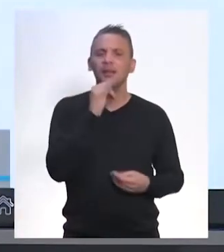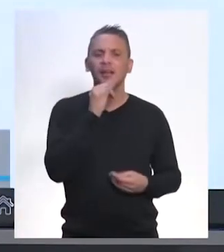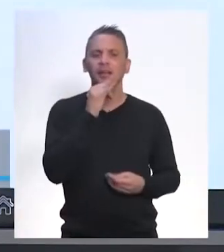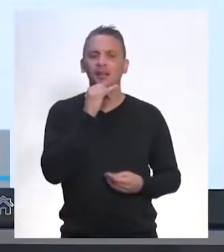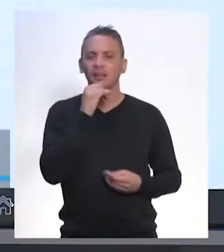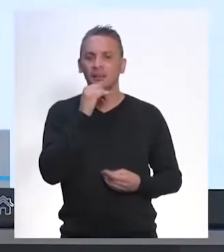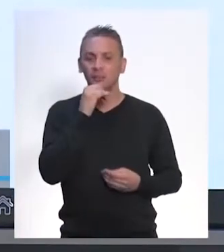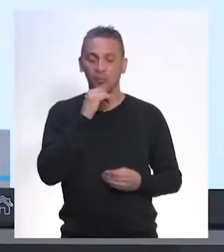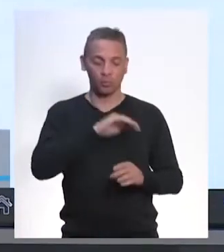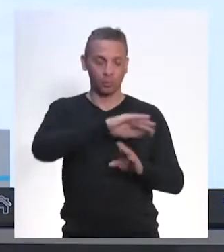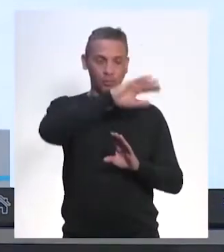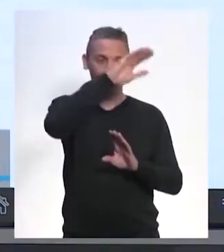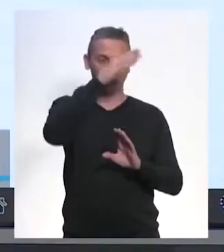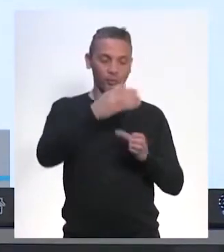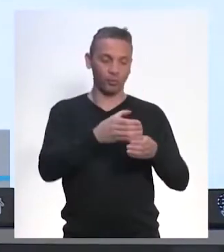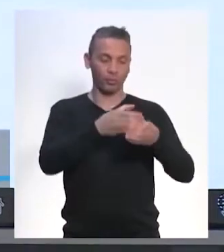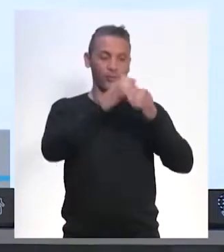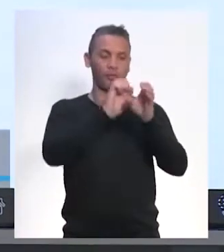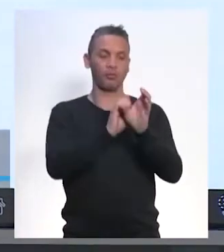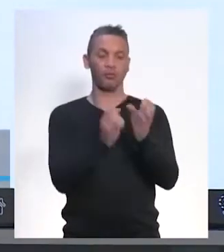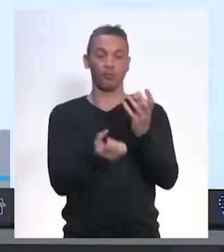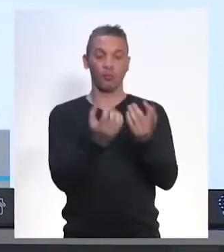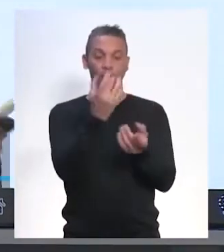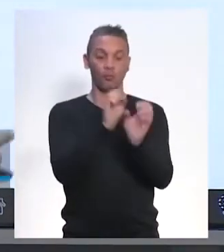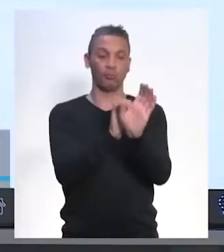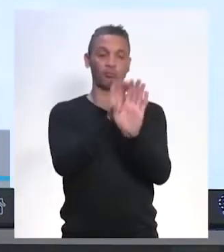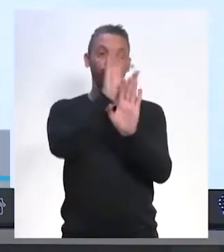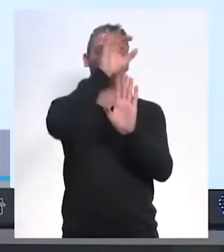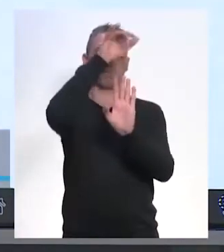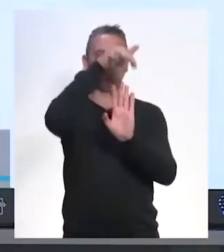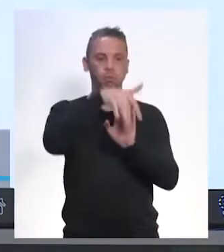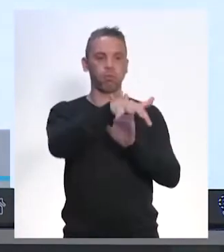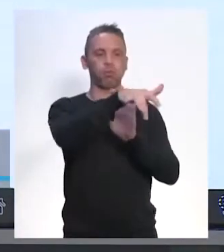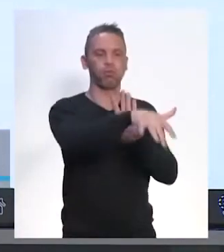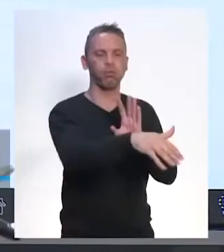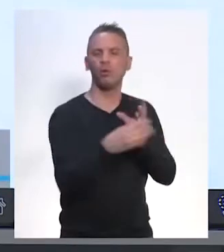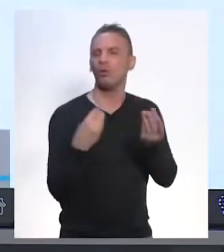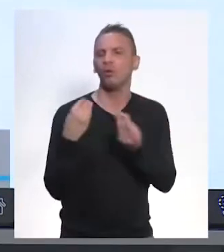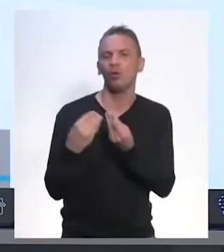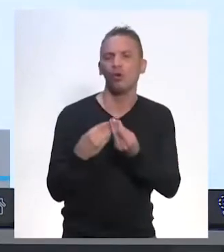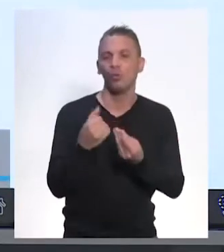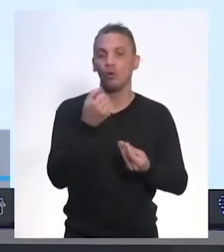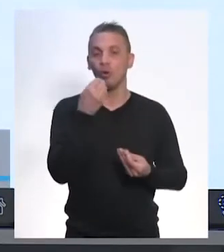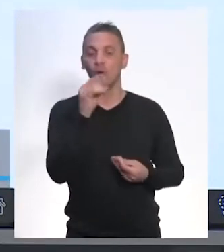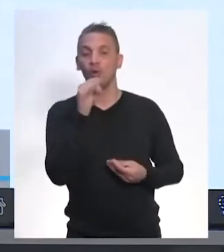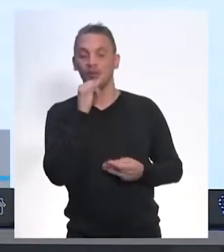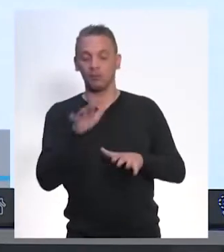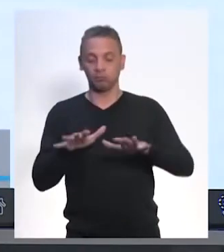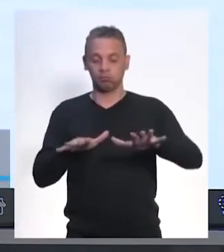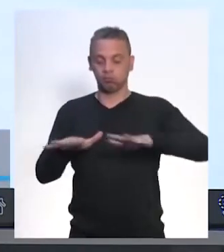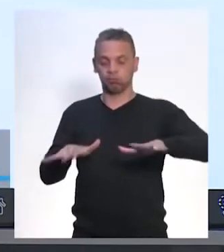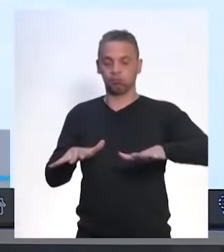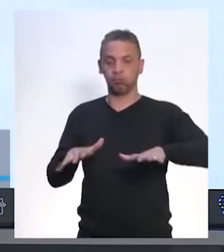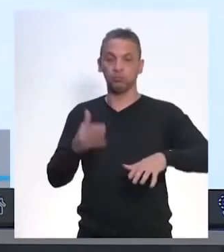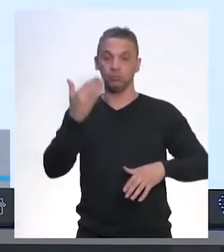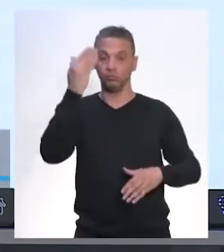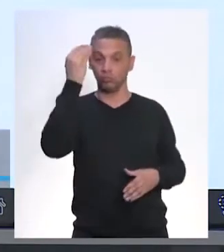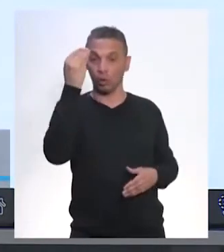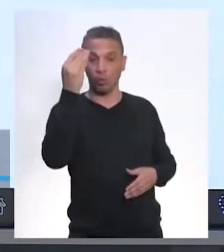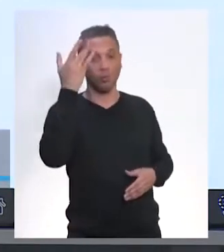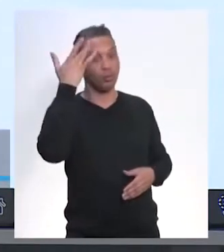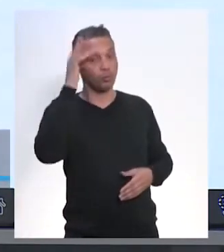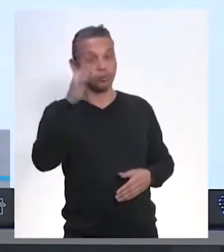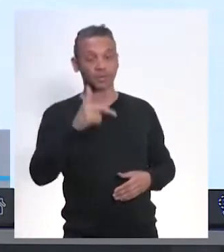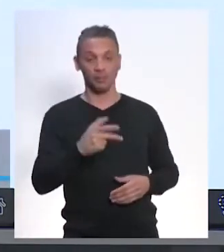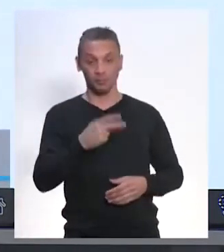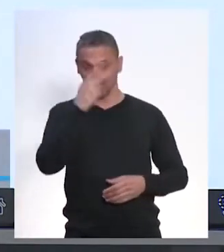do vulcão, né? O vulcão entrou em atividade. Um maremoto, um tremor de terra. Ninguém sabia como que isso acontecia.